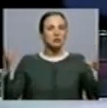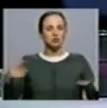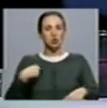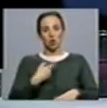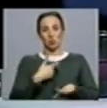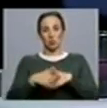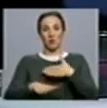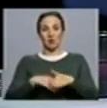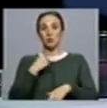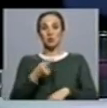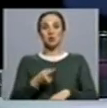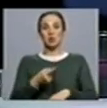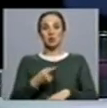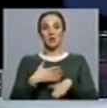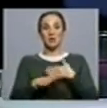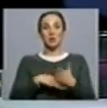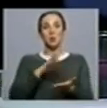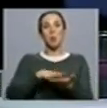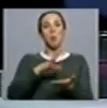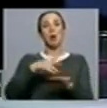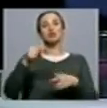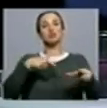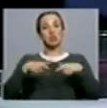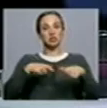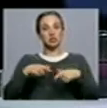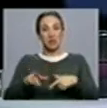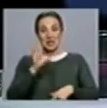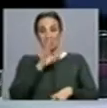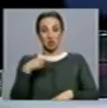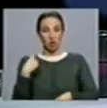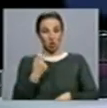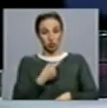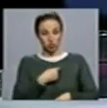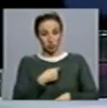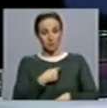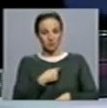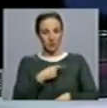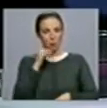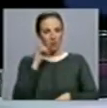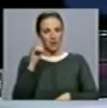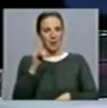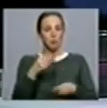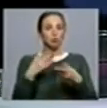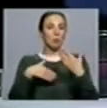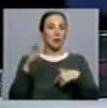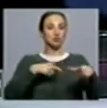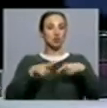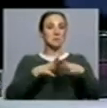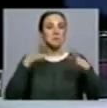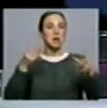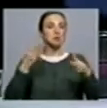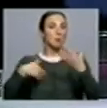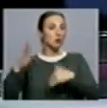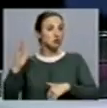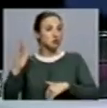feitos, como dizia o Carl Sagan, claramente pó de estrelas. E, portanto, se nós temos, então, aqui uma teoria que diz que há muito mais estrelas gigantes do que aquilo que nós